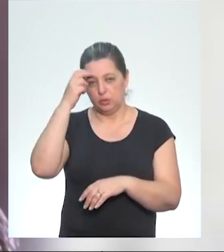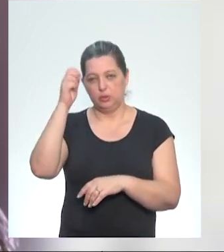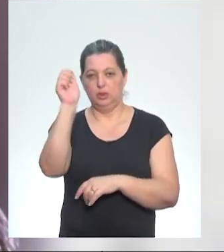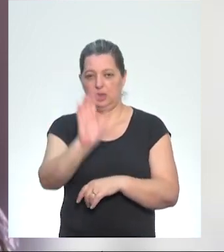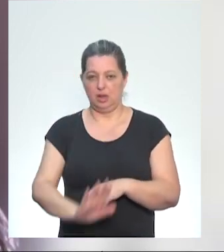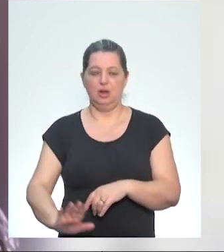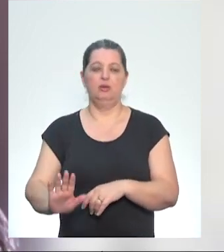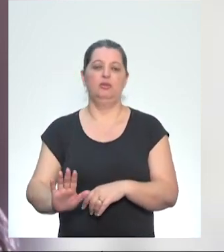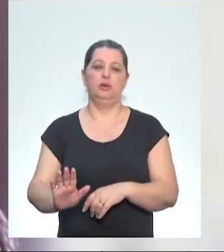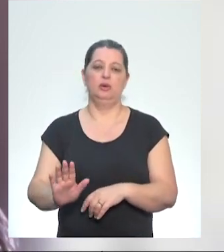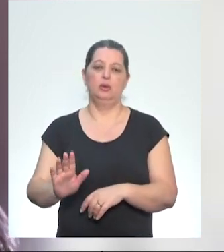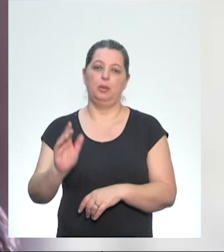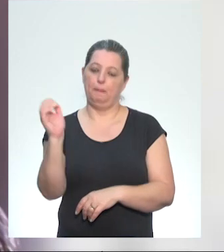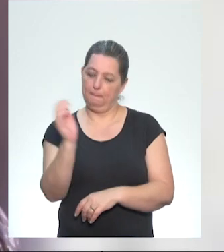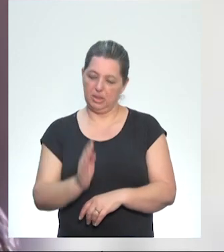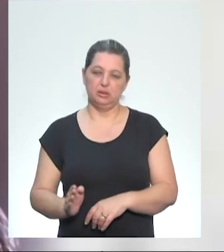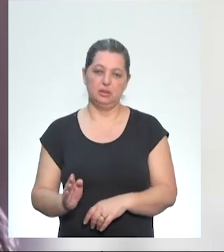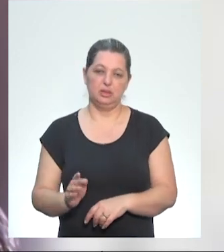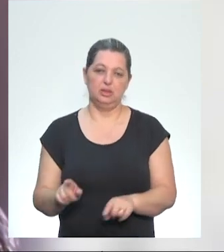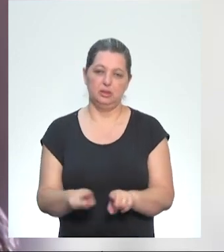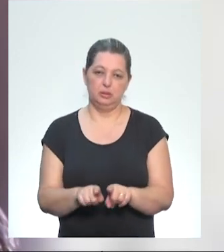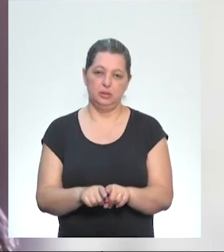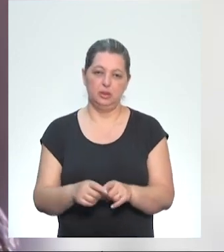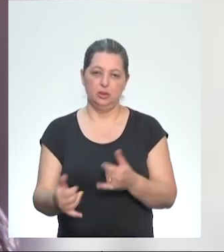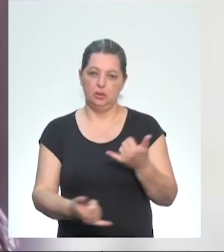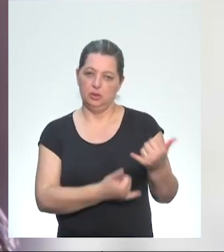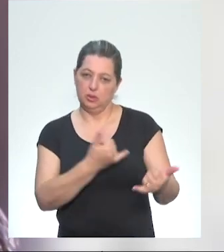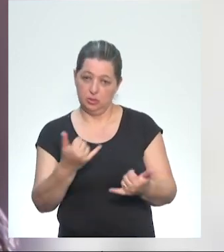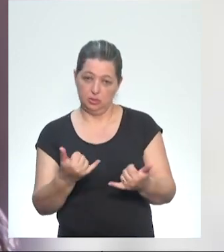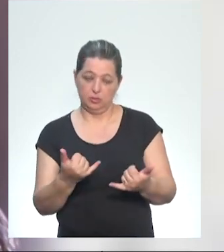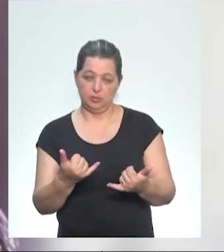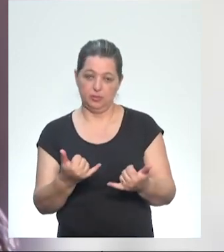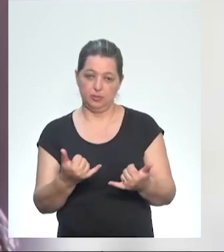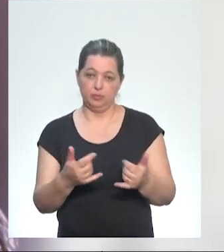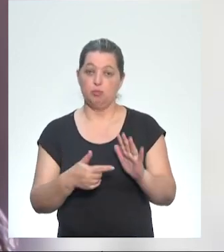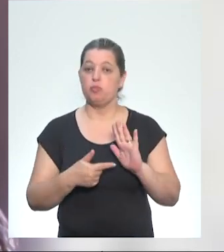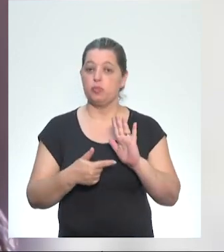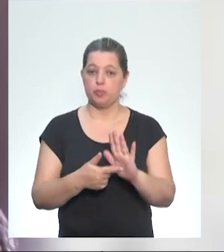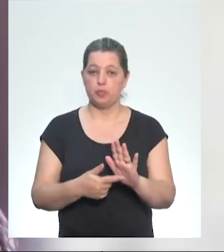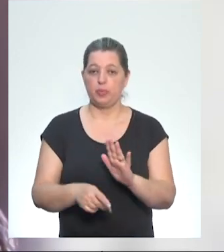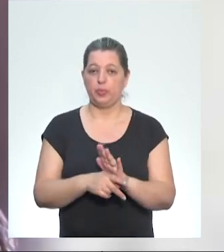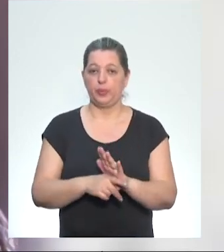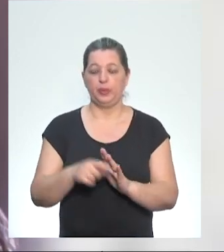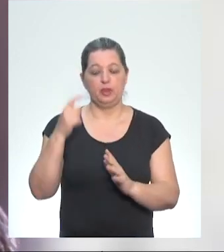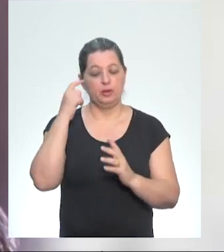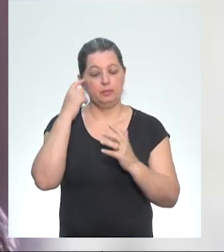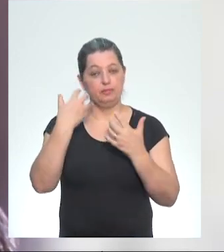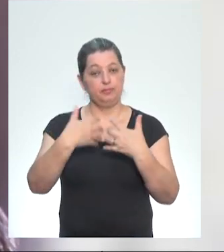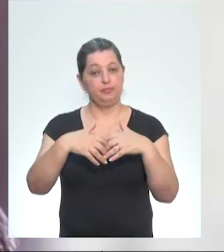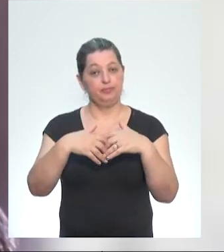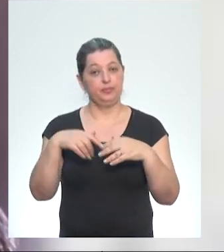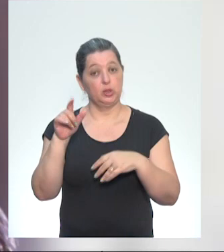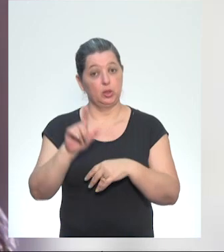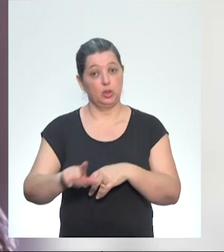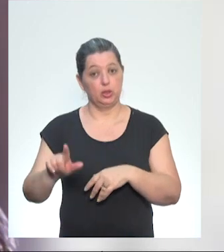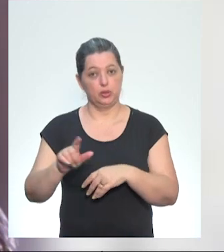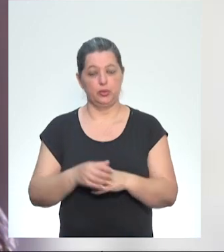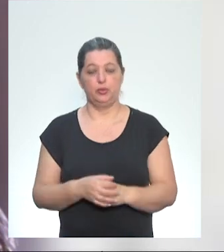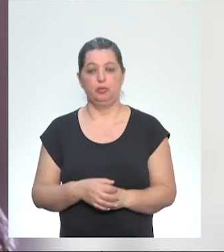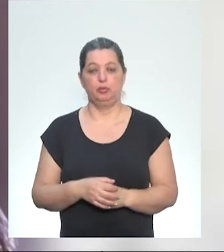como religiões e costumes. O jogo também é um potencializador do raciocínio lógico, através